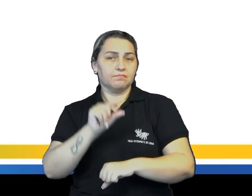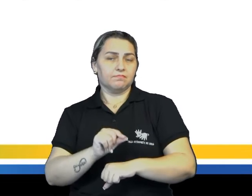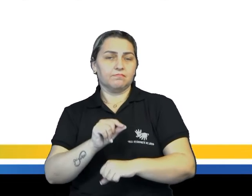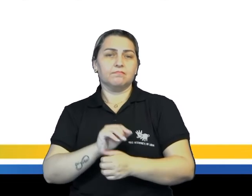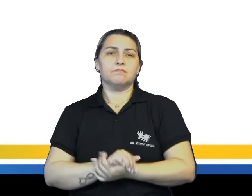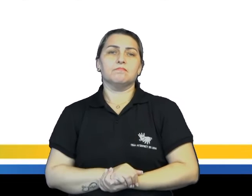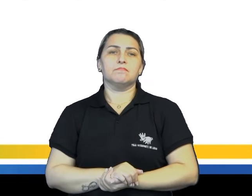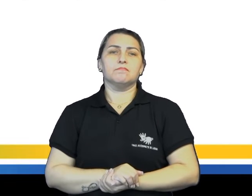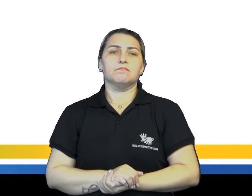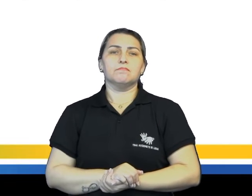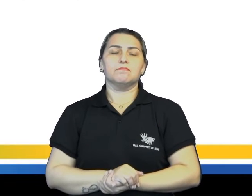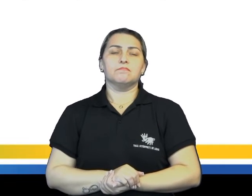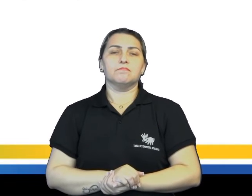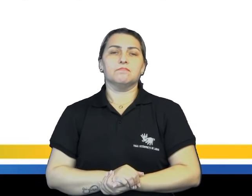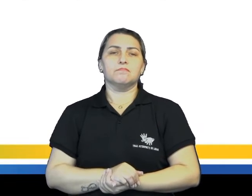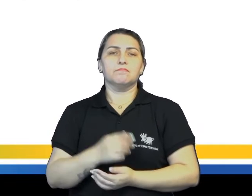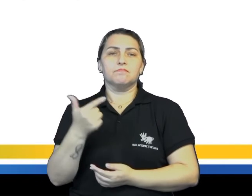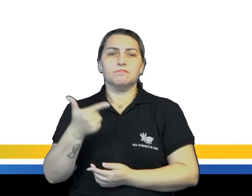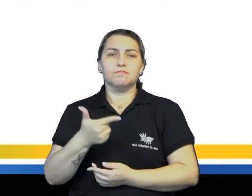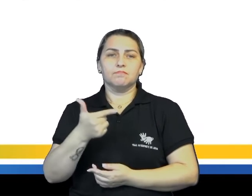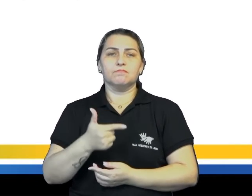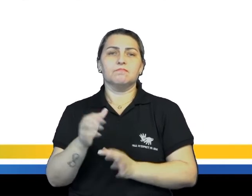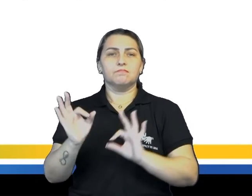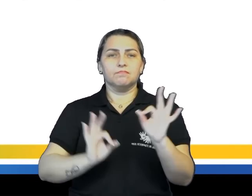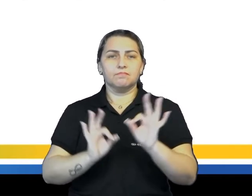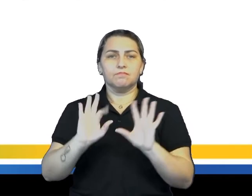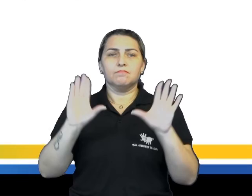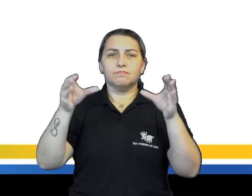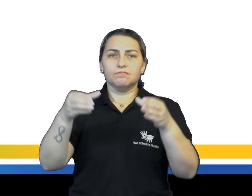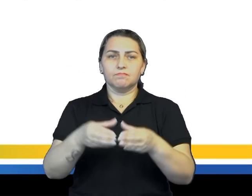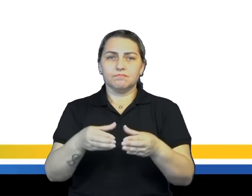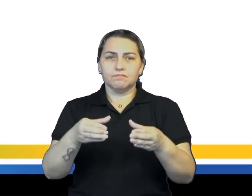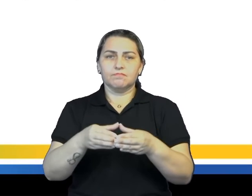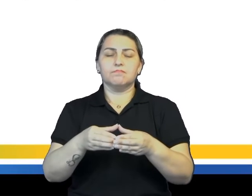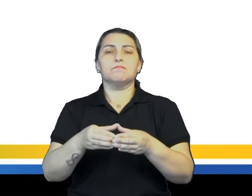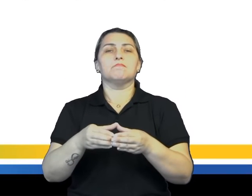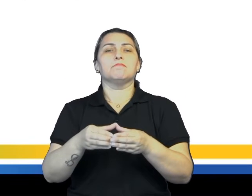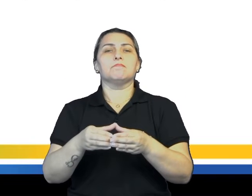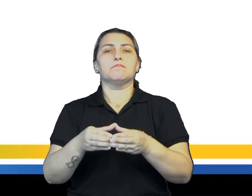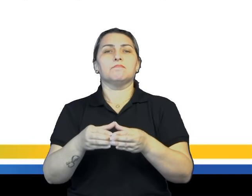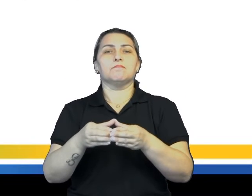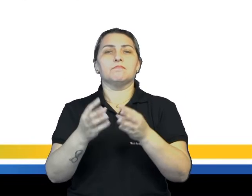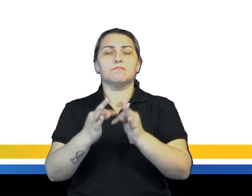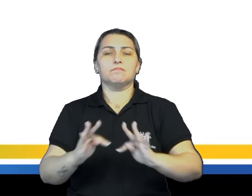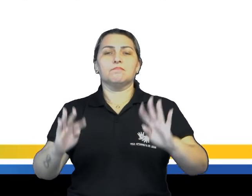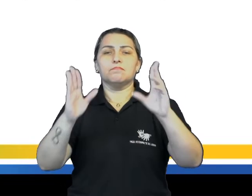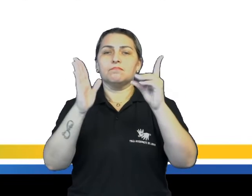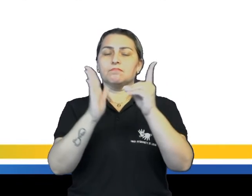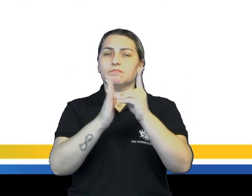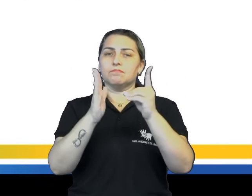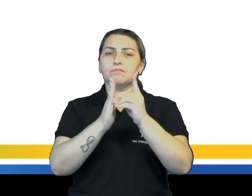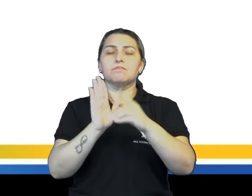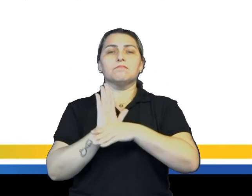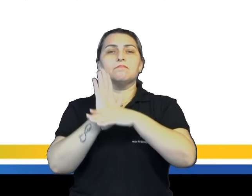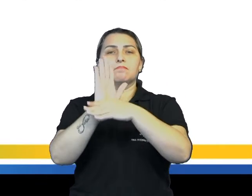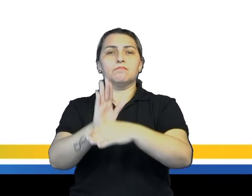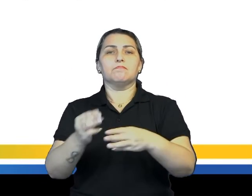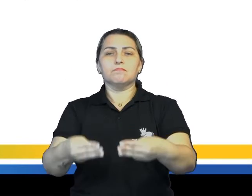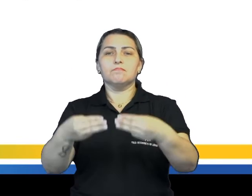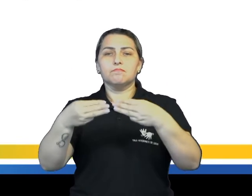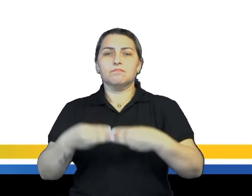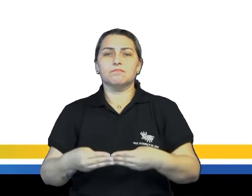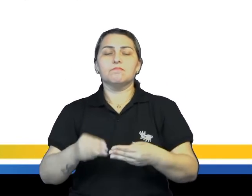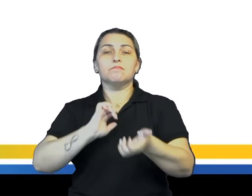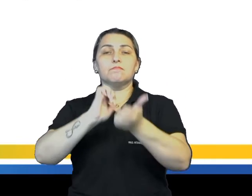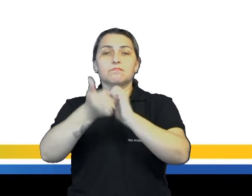lá. Questão 2. Organizados pelo Comitê Intertribal Indígena, com apoio do Ministério dos Esportes,